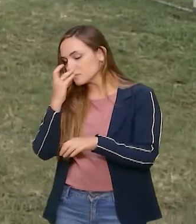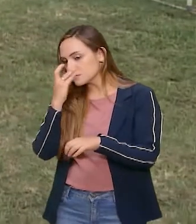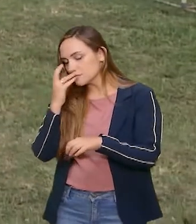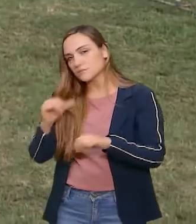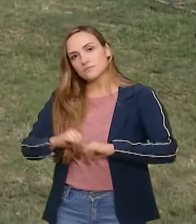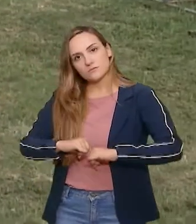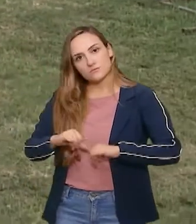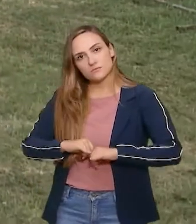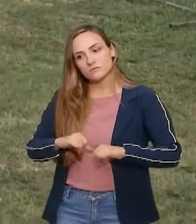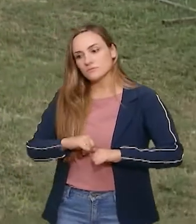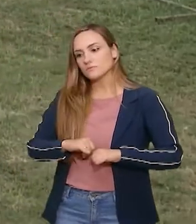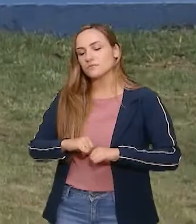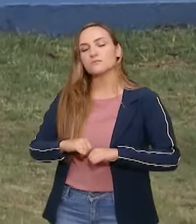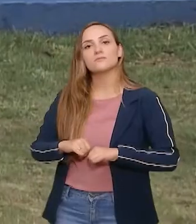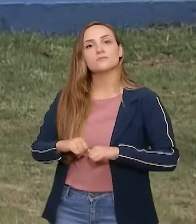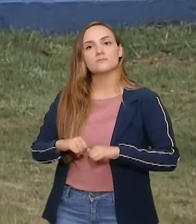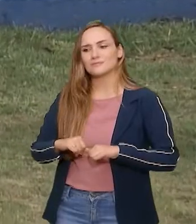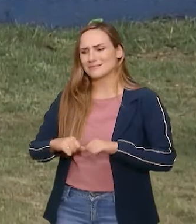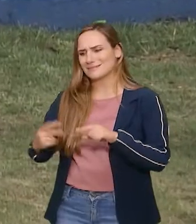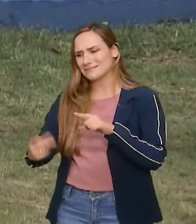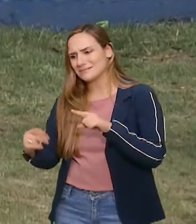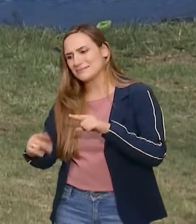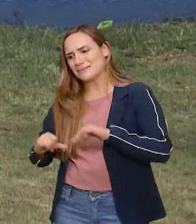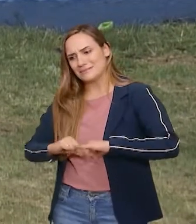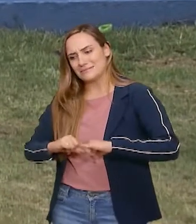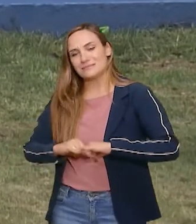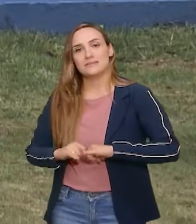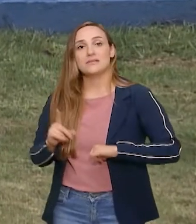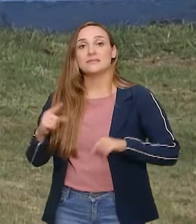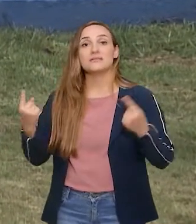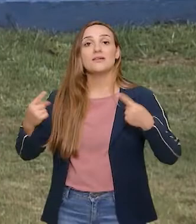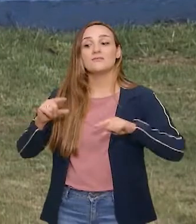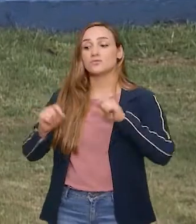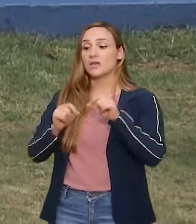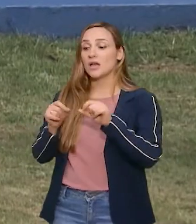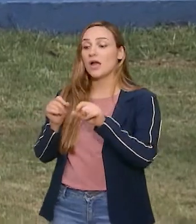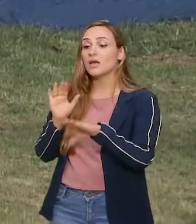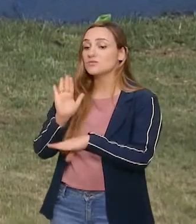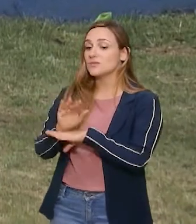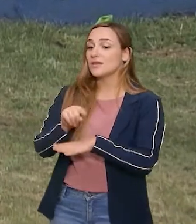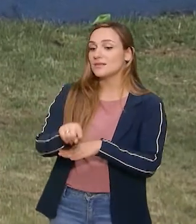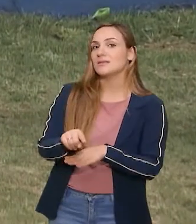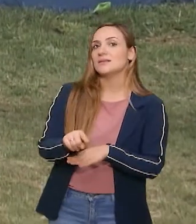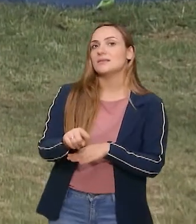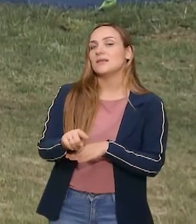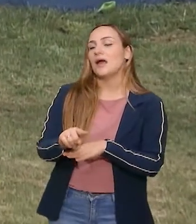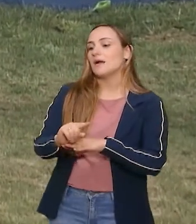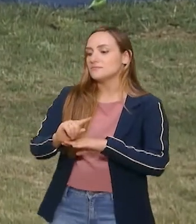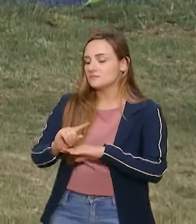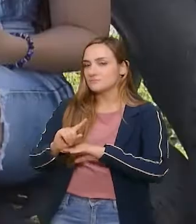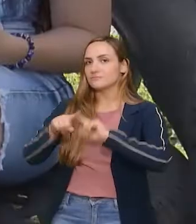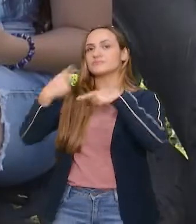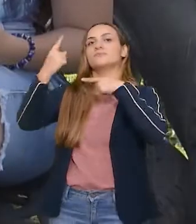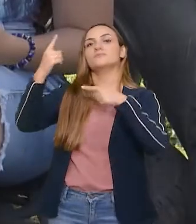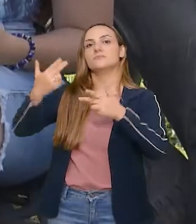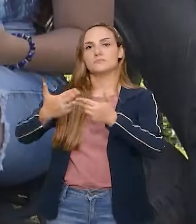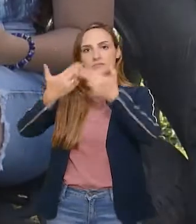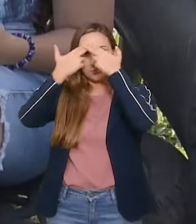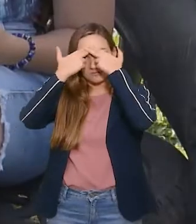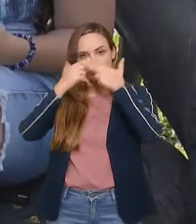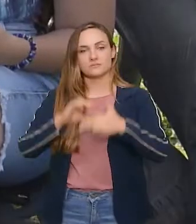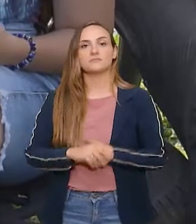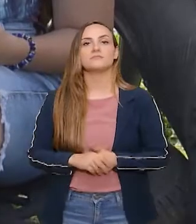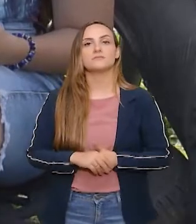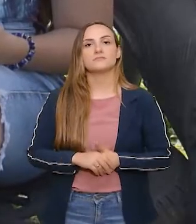e vítimas de maus tratos. Aqui o desafio é ajudar o nosso parceiro a superar os traumas. O meu avô e